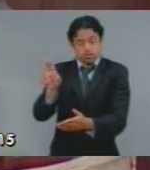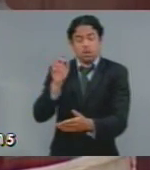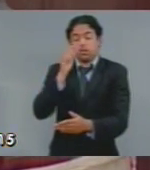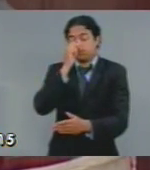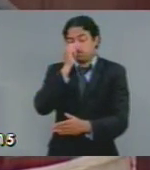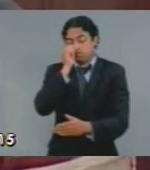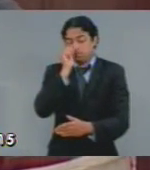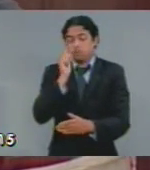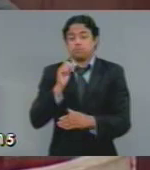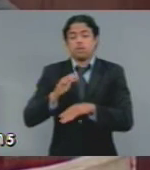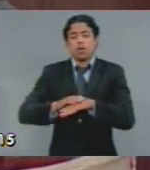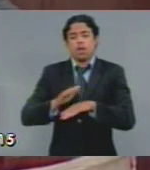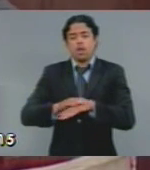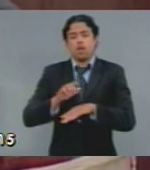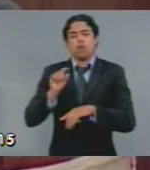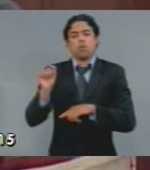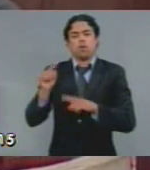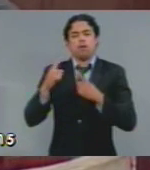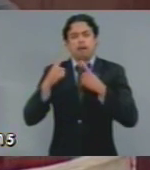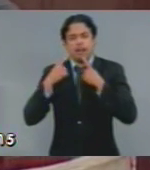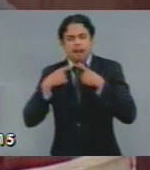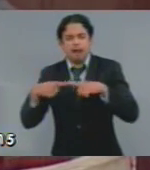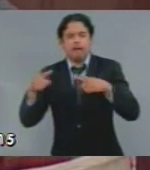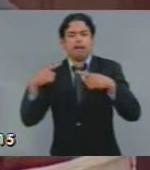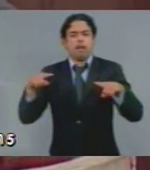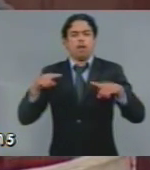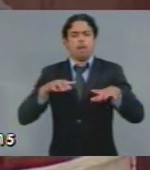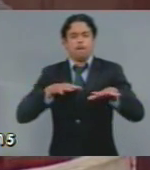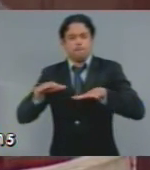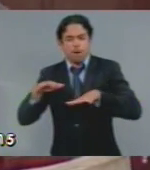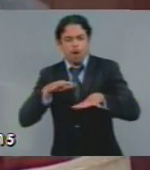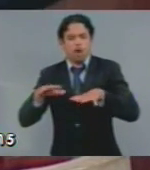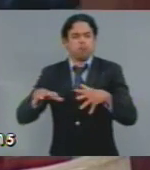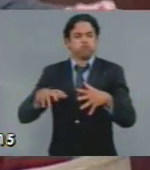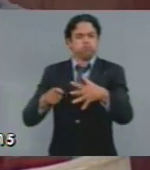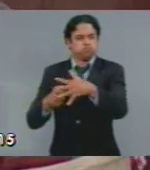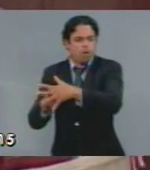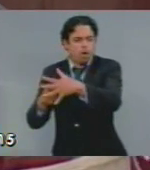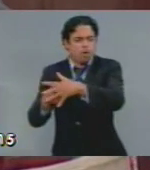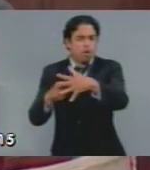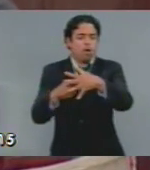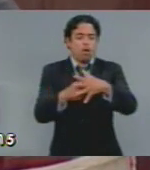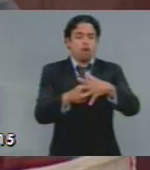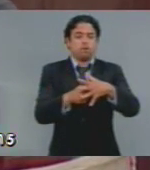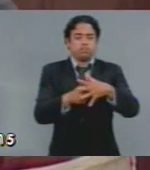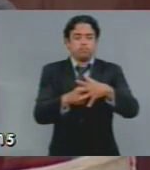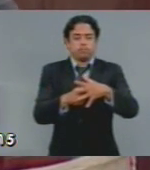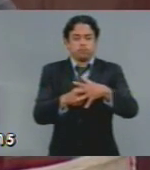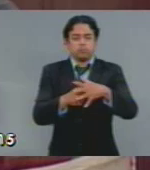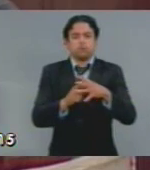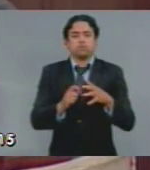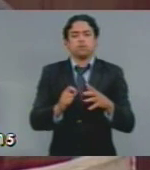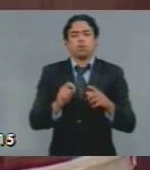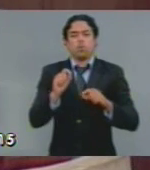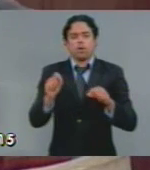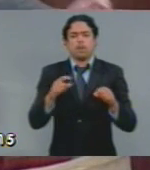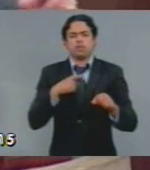fizeram um reclamo, uma manifestação, avariada foi uma